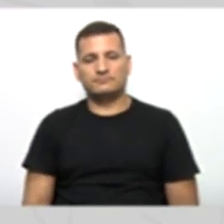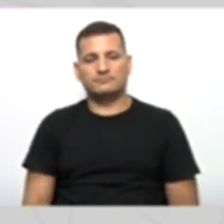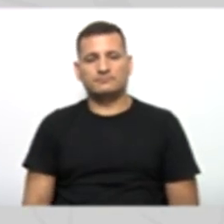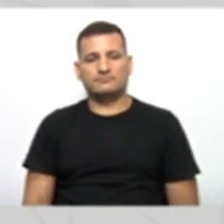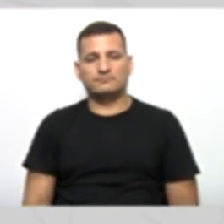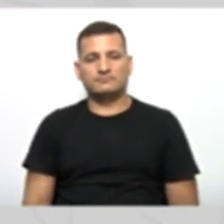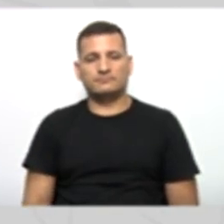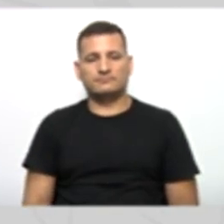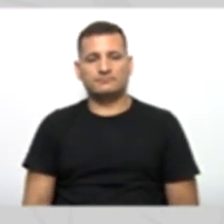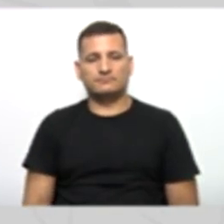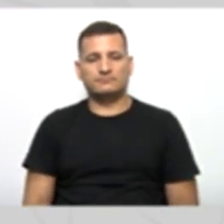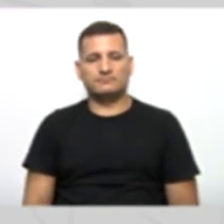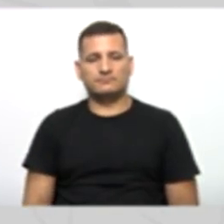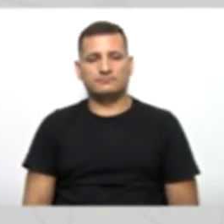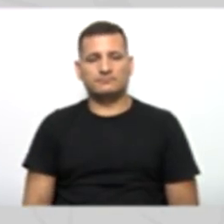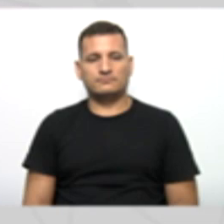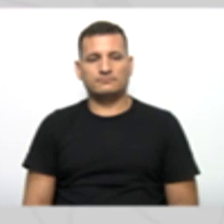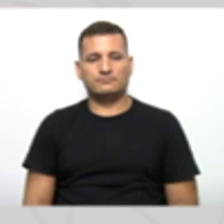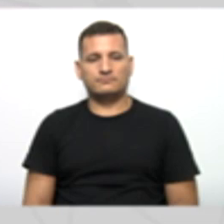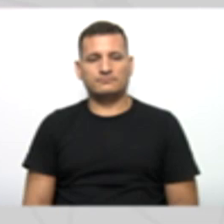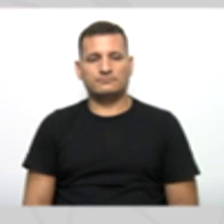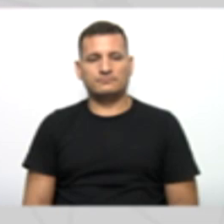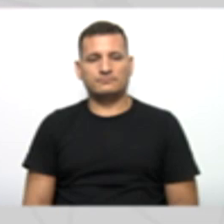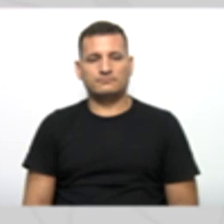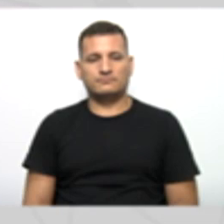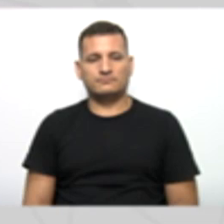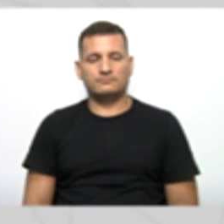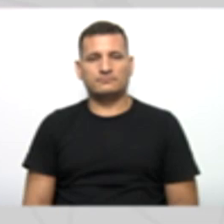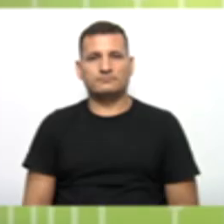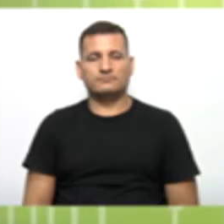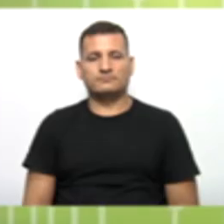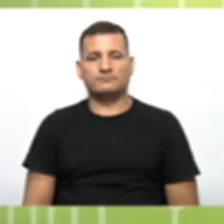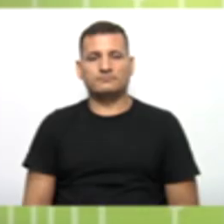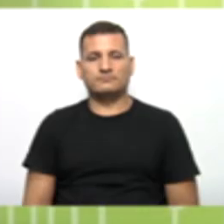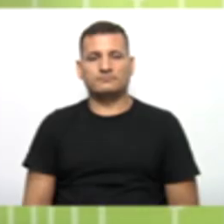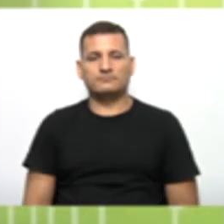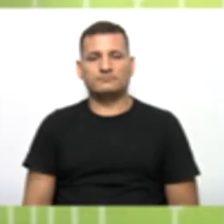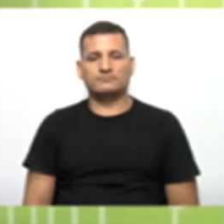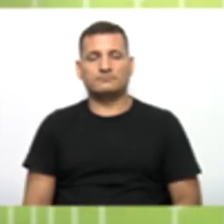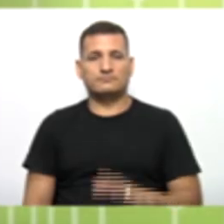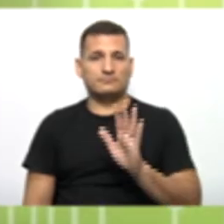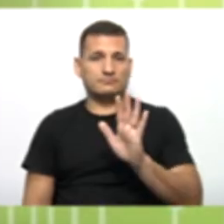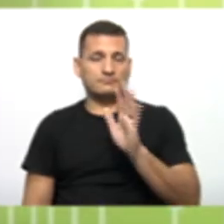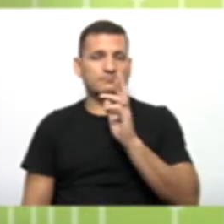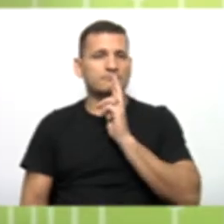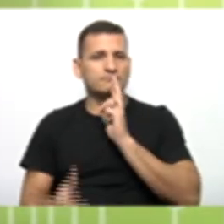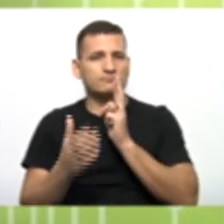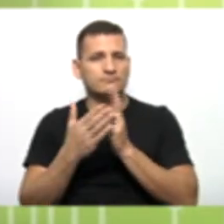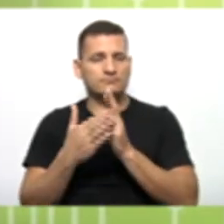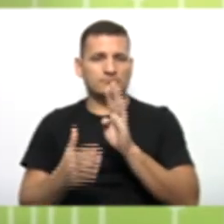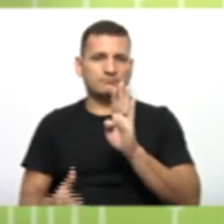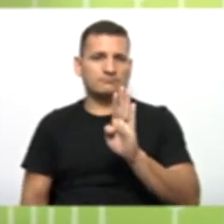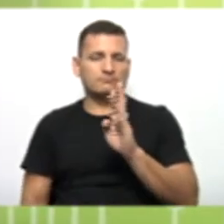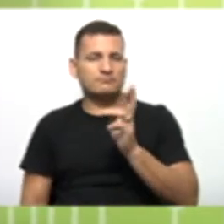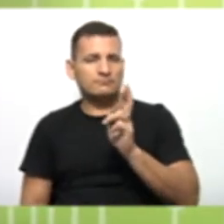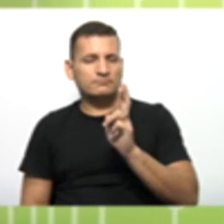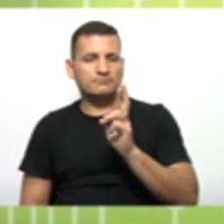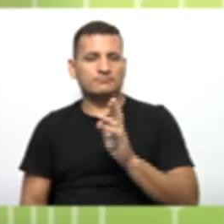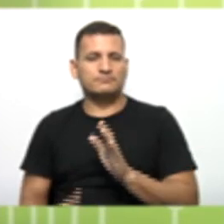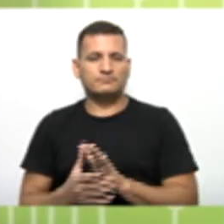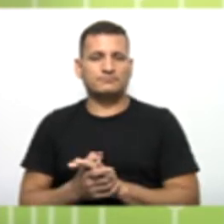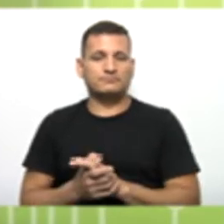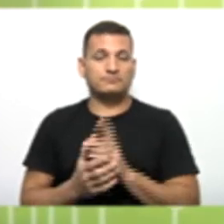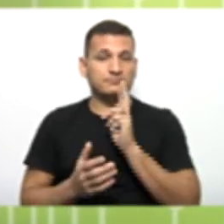Letra B. Então, assim, ó. Vem aqui pra mim, ó. Quem respondeu a letra B? Primeiro, a